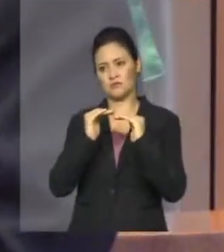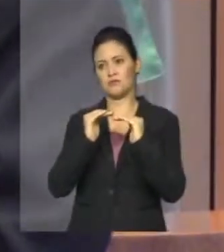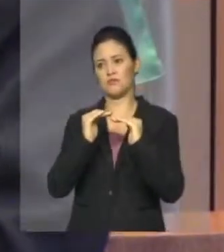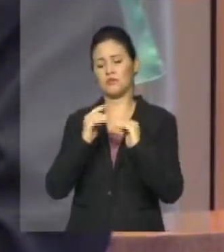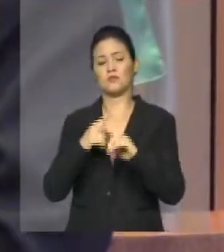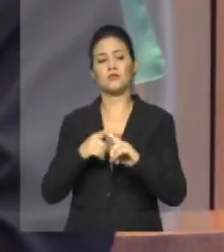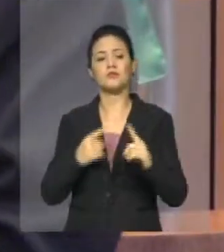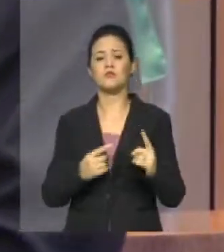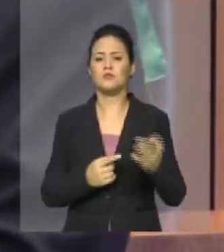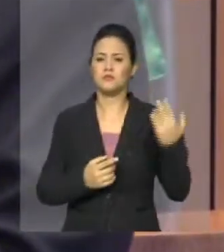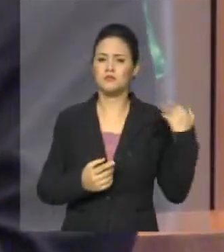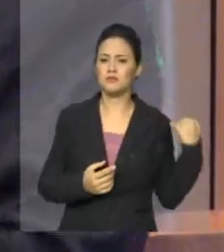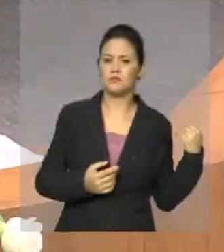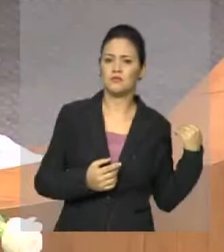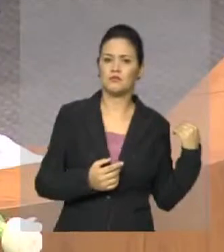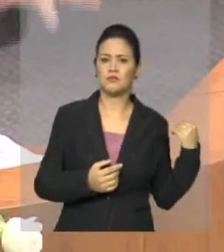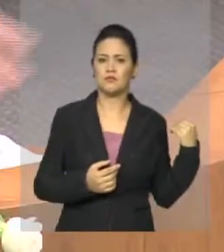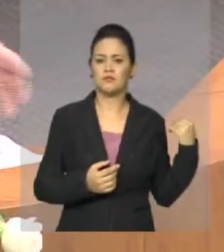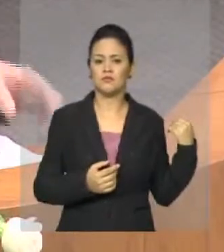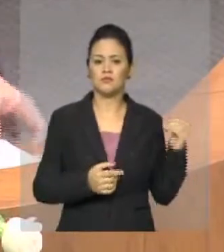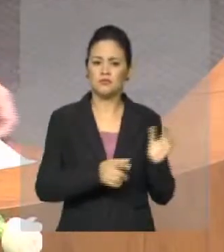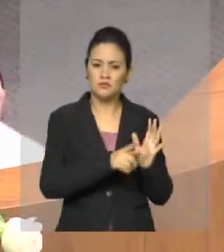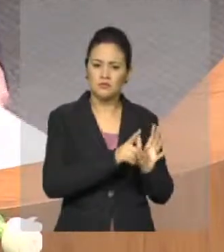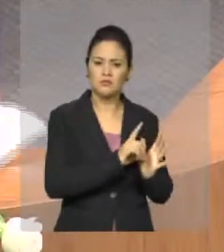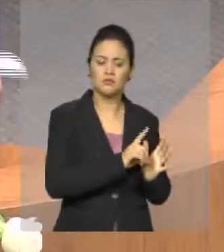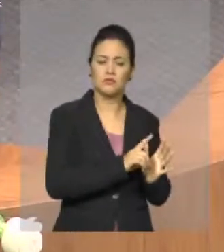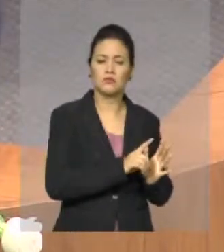comparar o que foi destruído, é como eu dizia